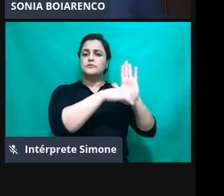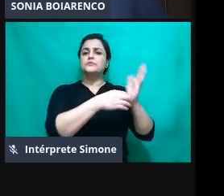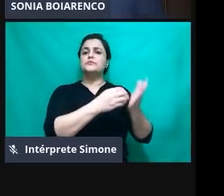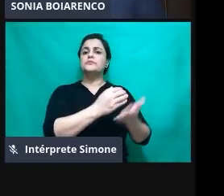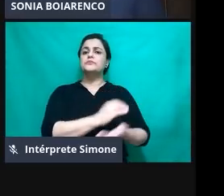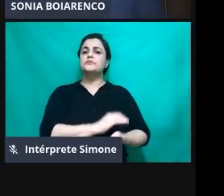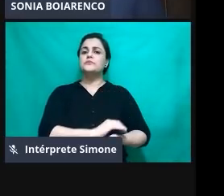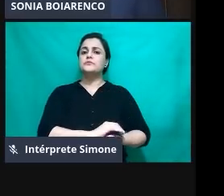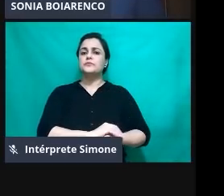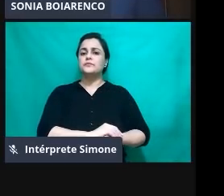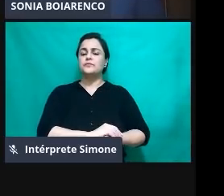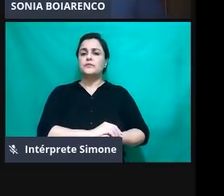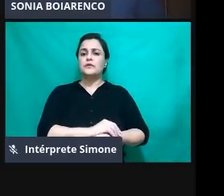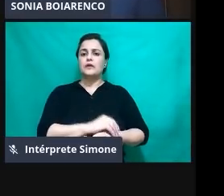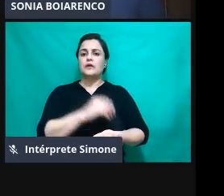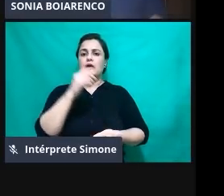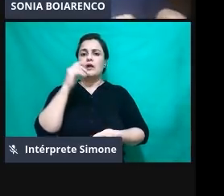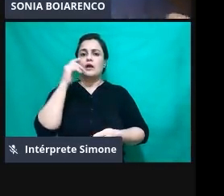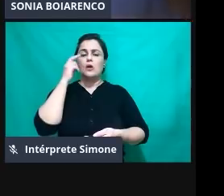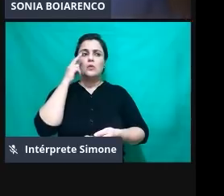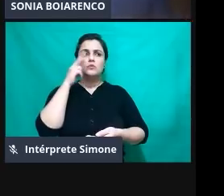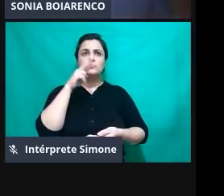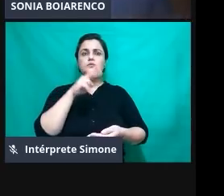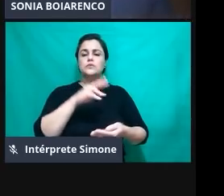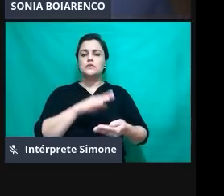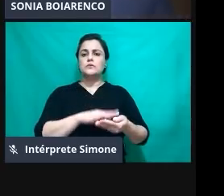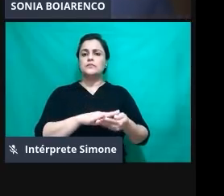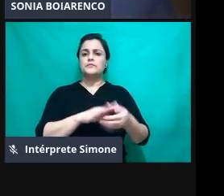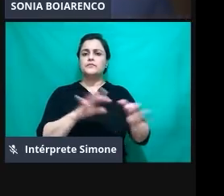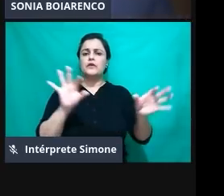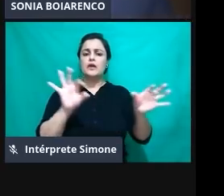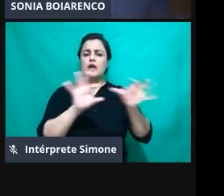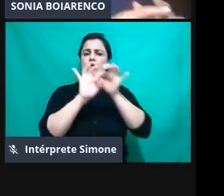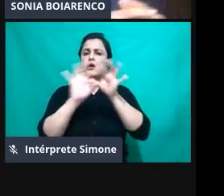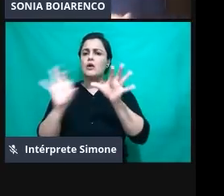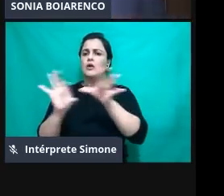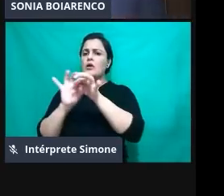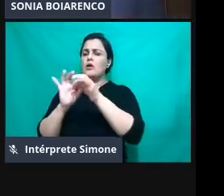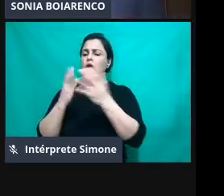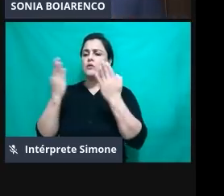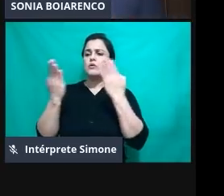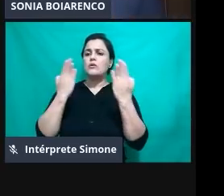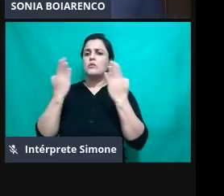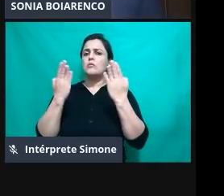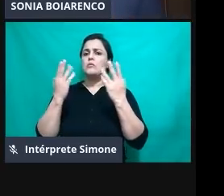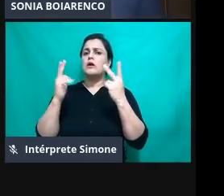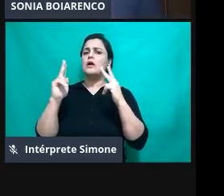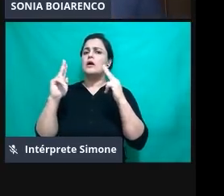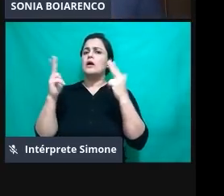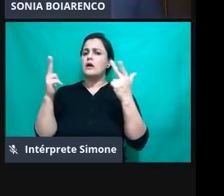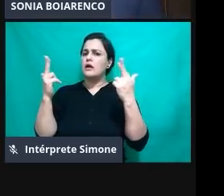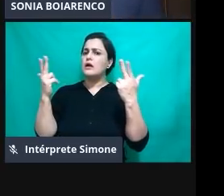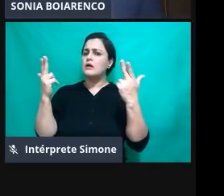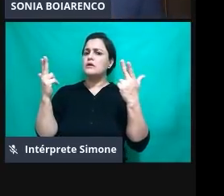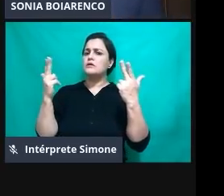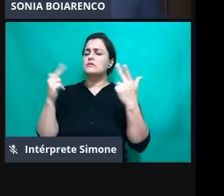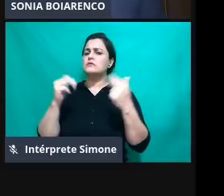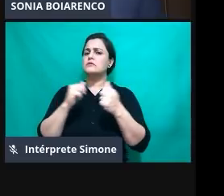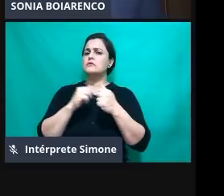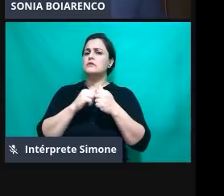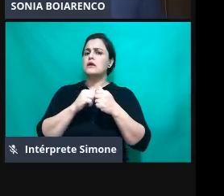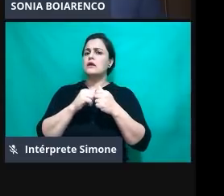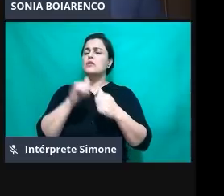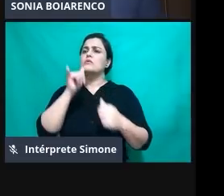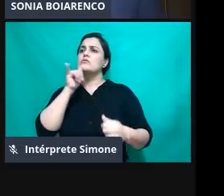coisas comuns, né? E particulares da área. Por exemplo, a língua portuguesa, ela vem com